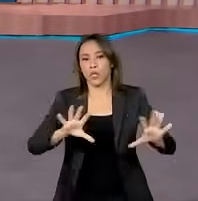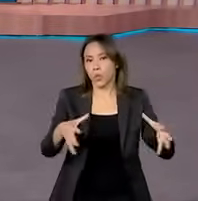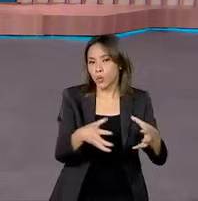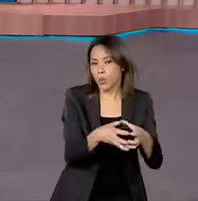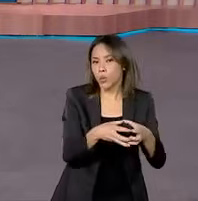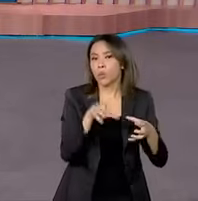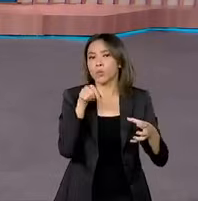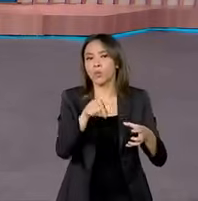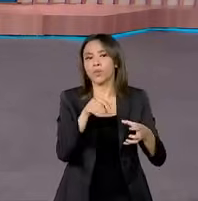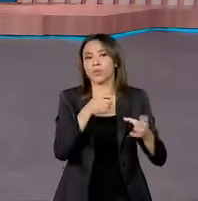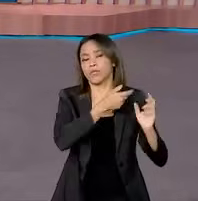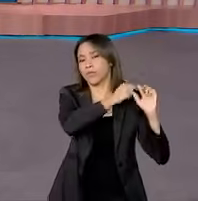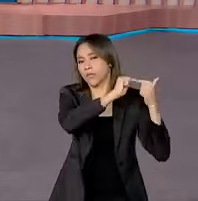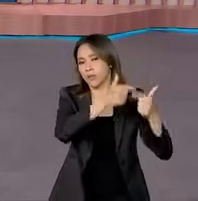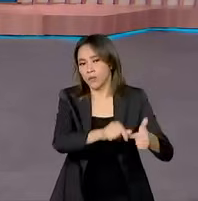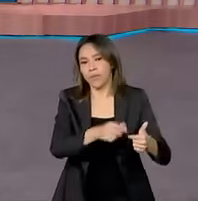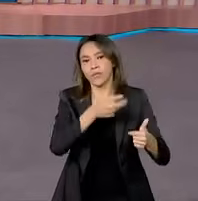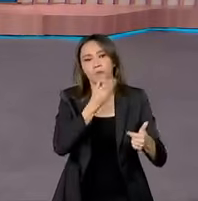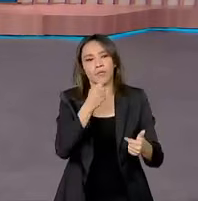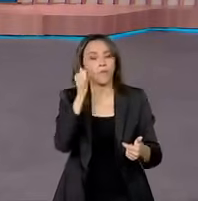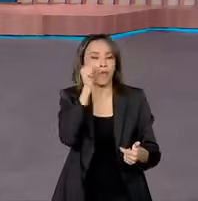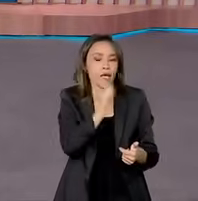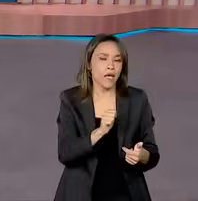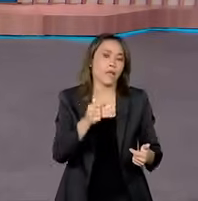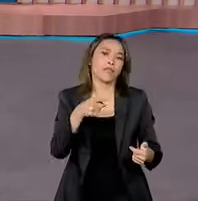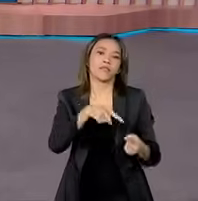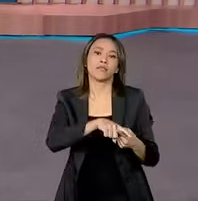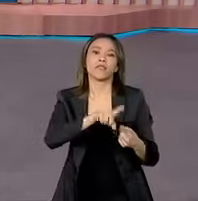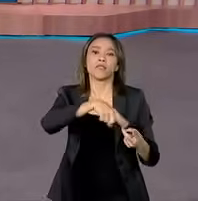mais vulneráveis, como mulheres, chefes de